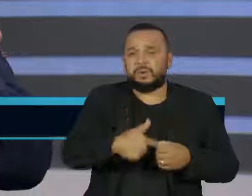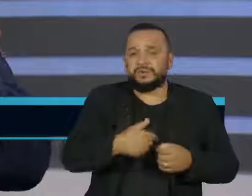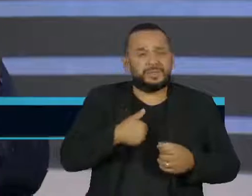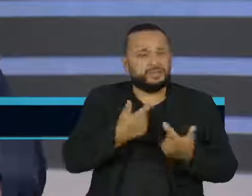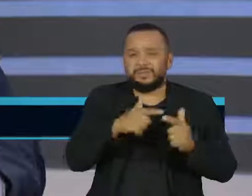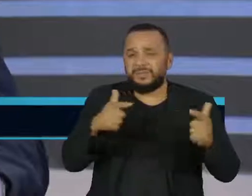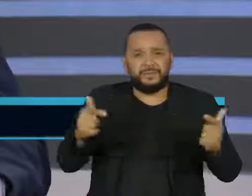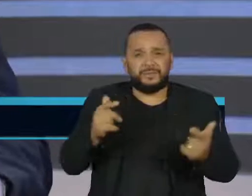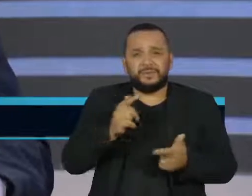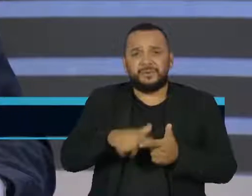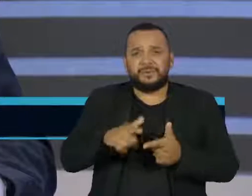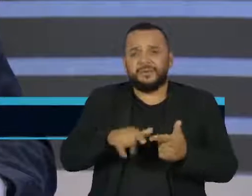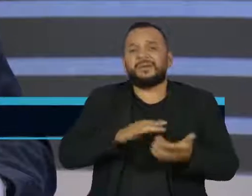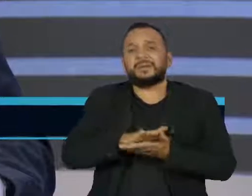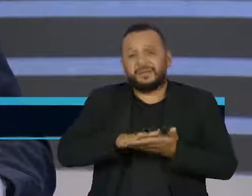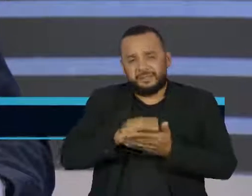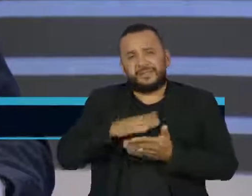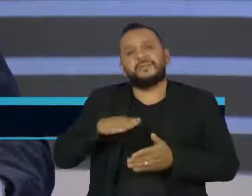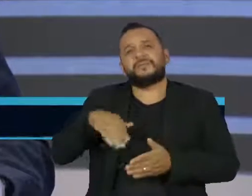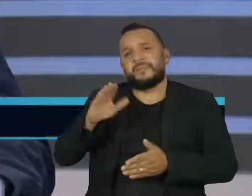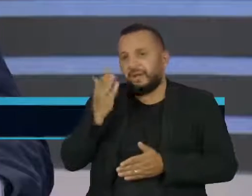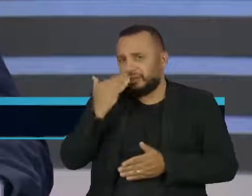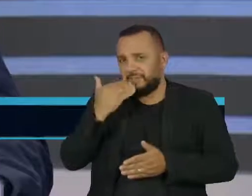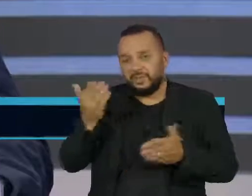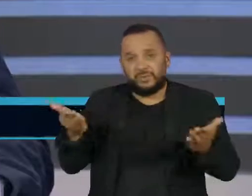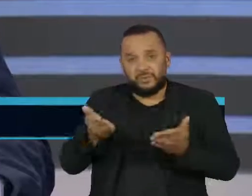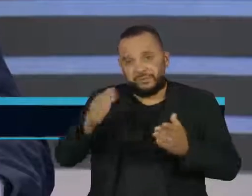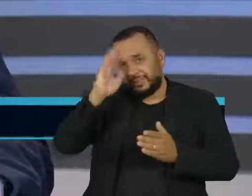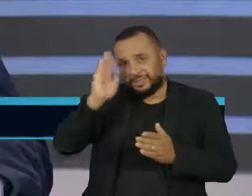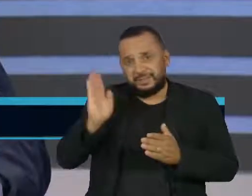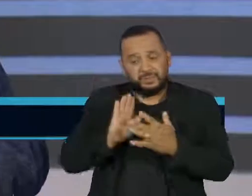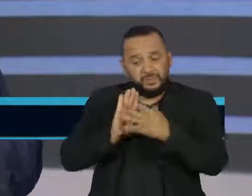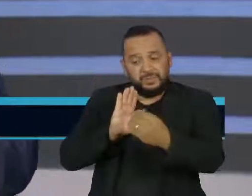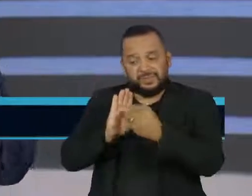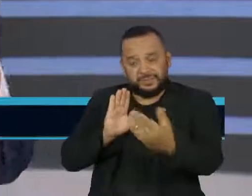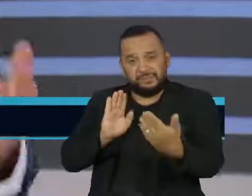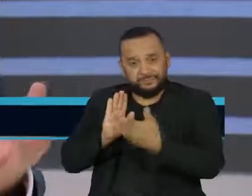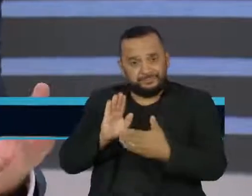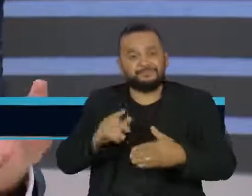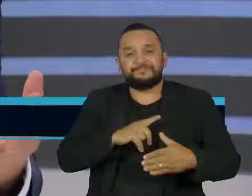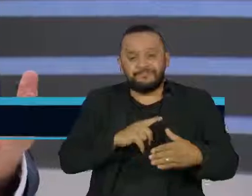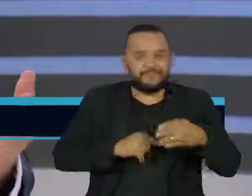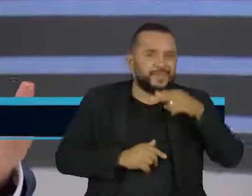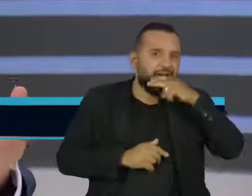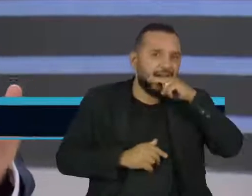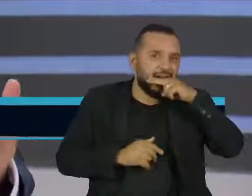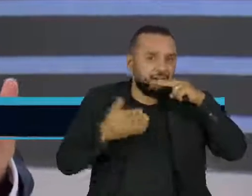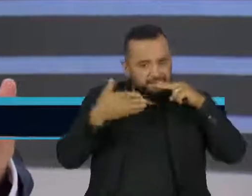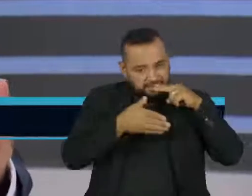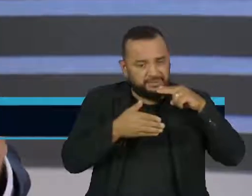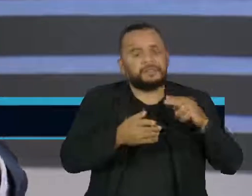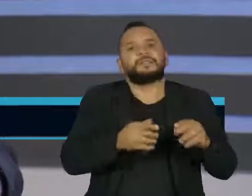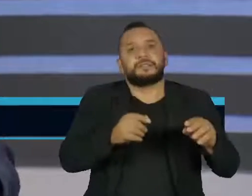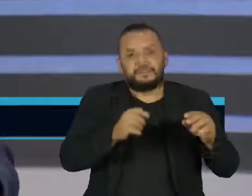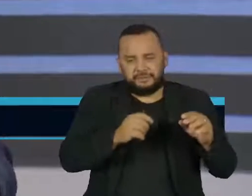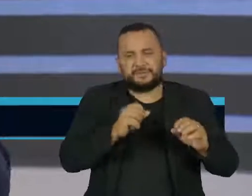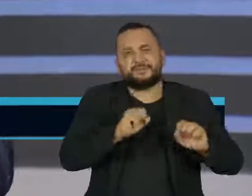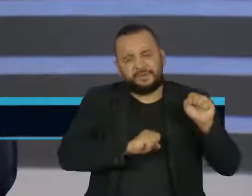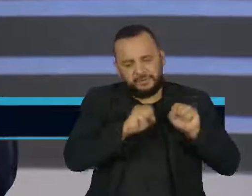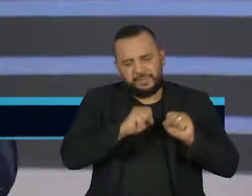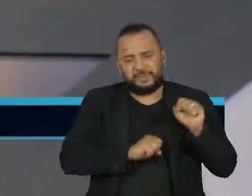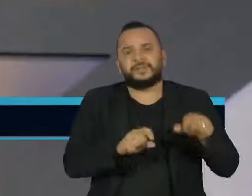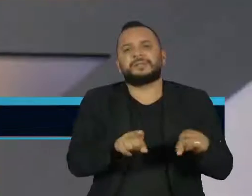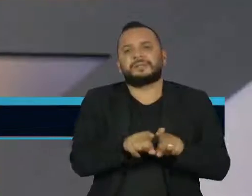qualquer incompatibilidade. Se produziu mais alimentos, e o Brasil hoje é uma demonstração clara disso, e enfrentou com essas questões levantadas